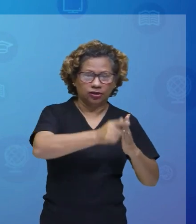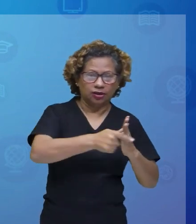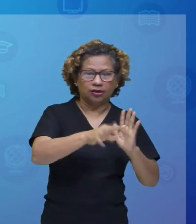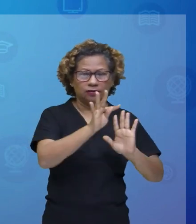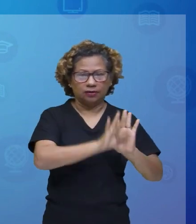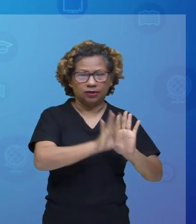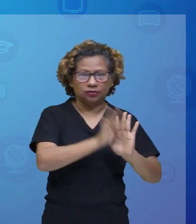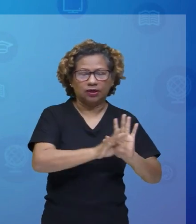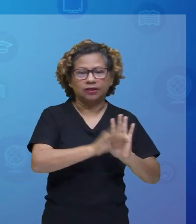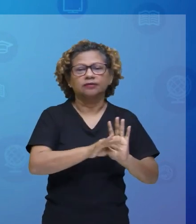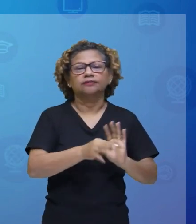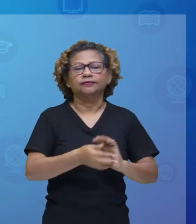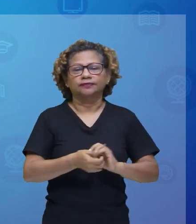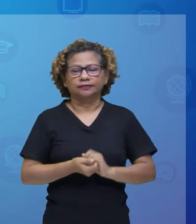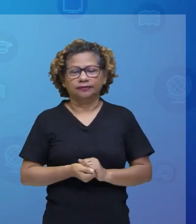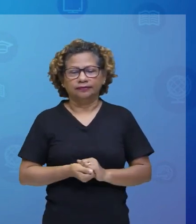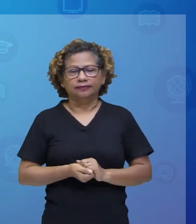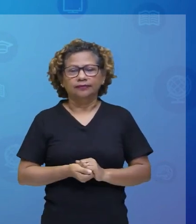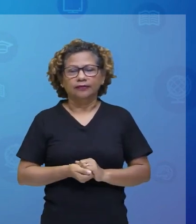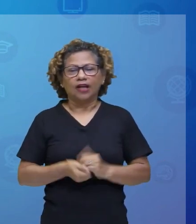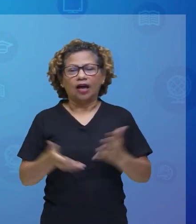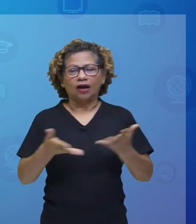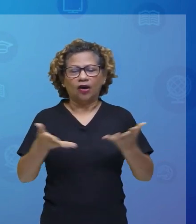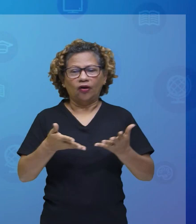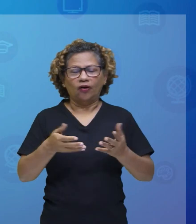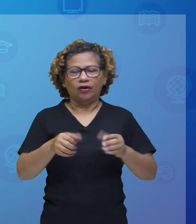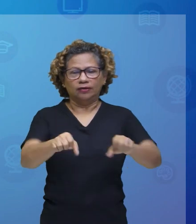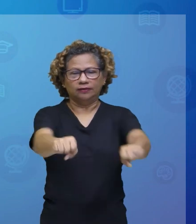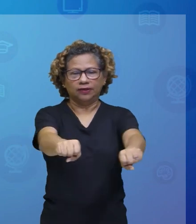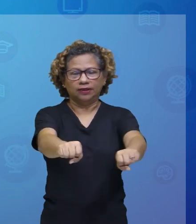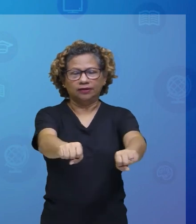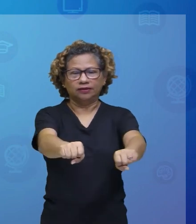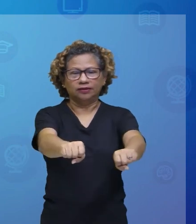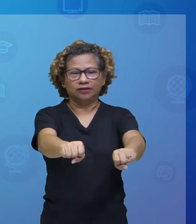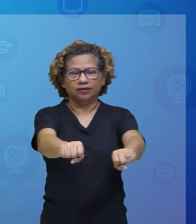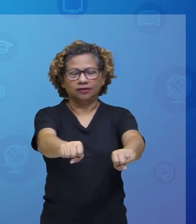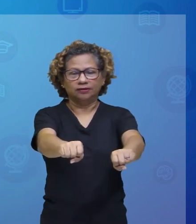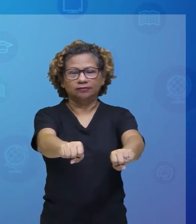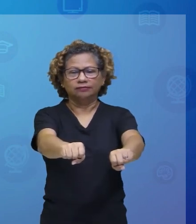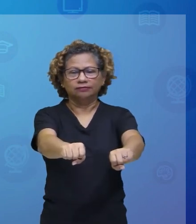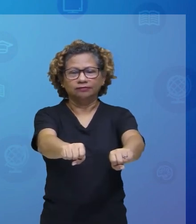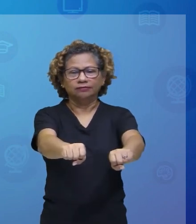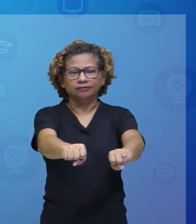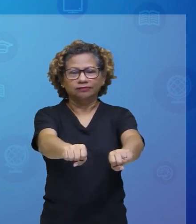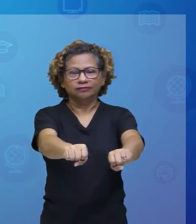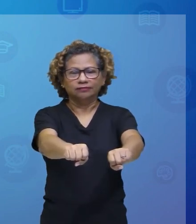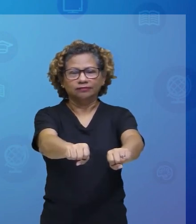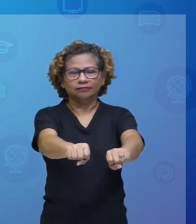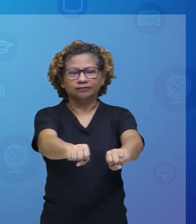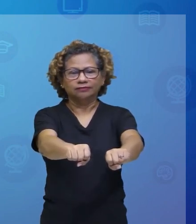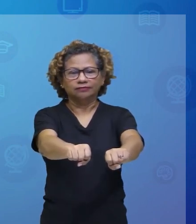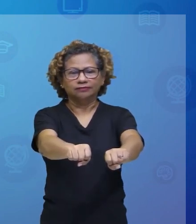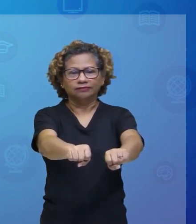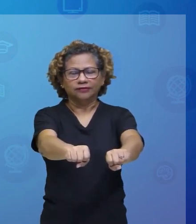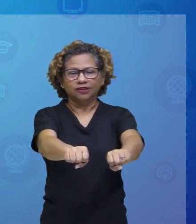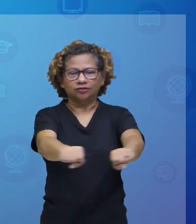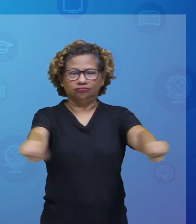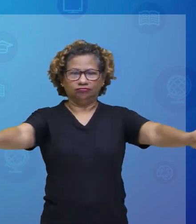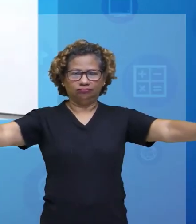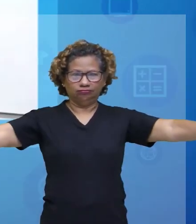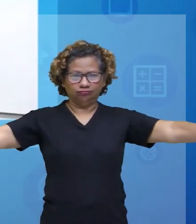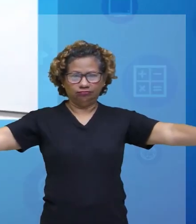Pra frente. Pra baixo. Pra frente. Pra esse